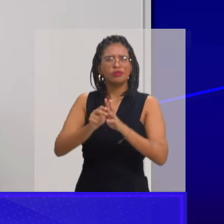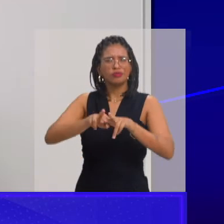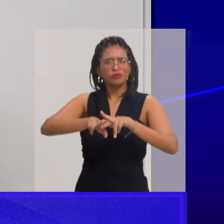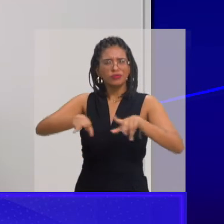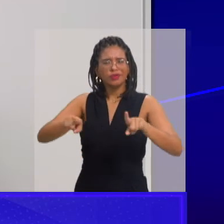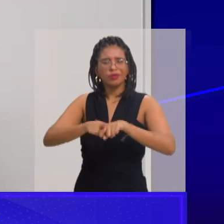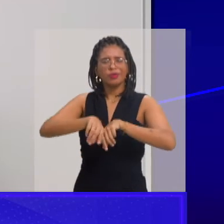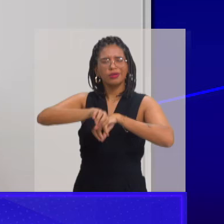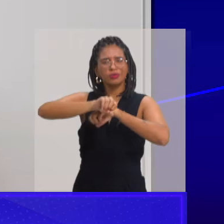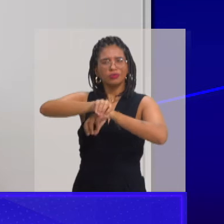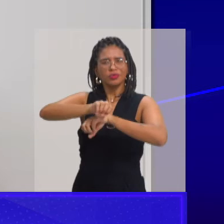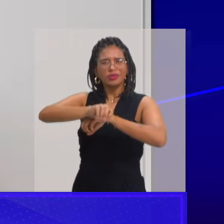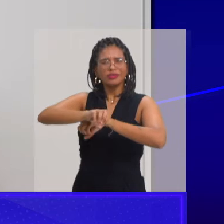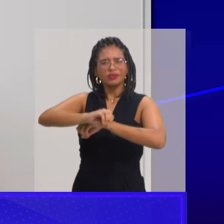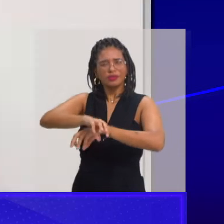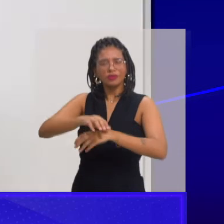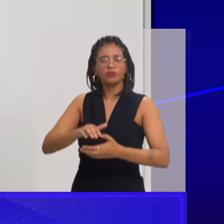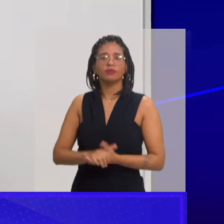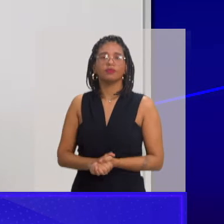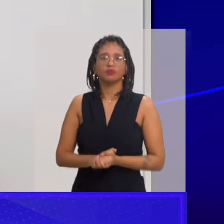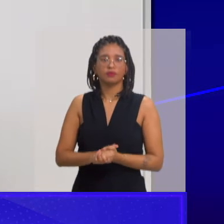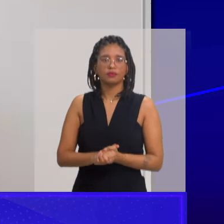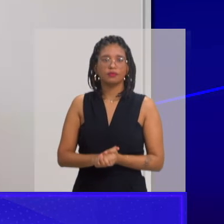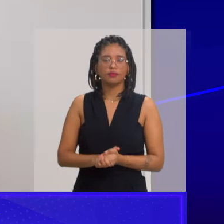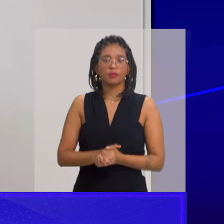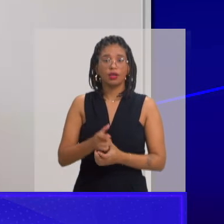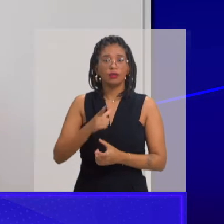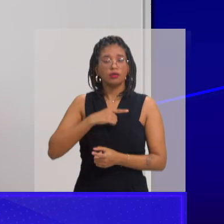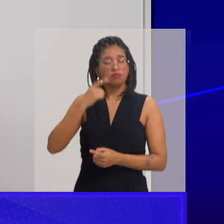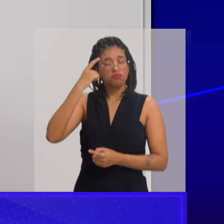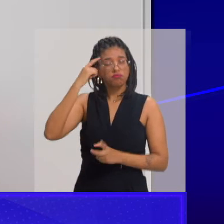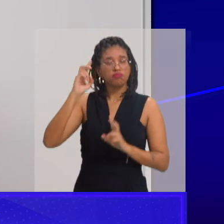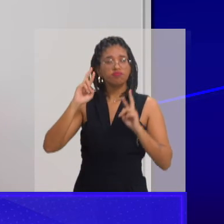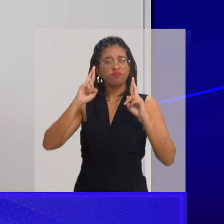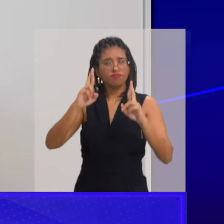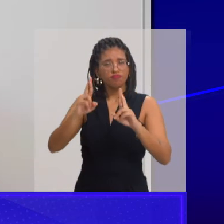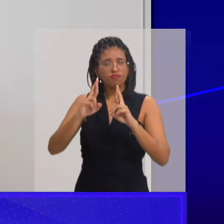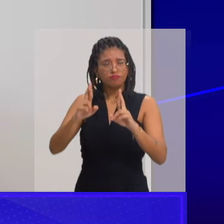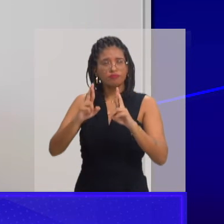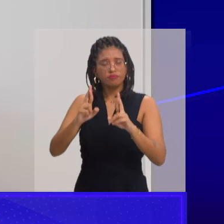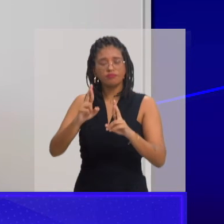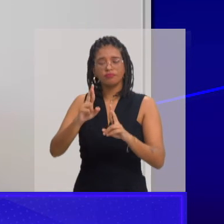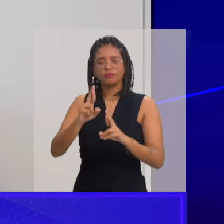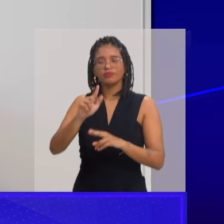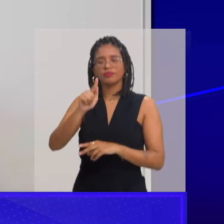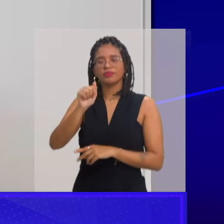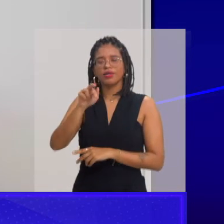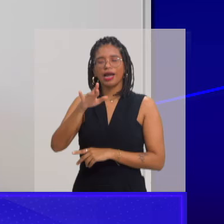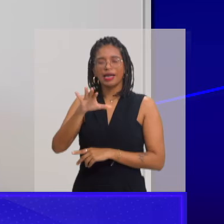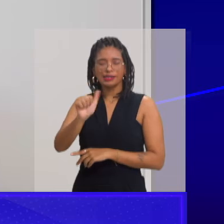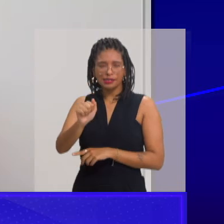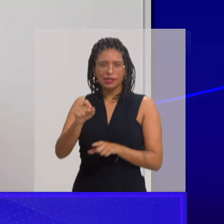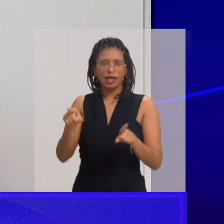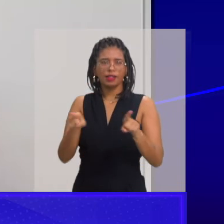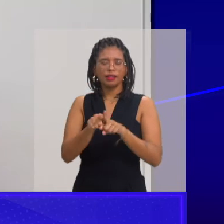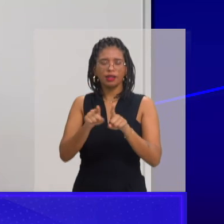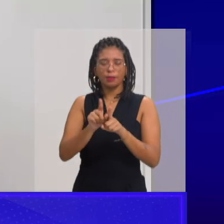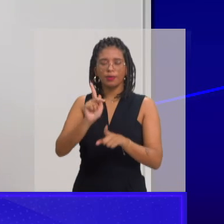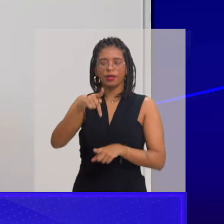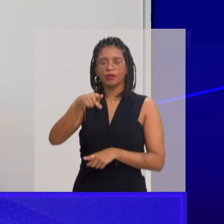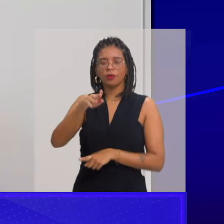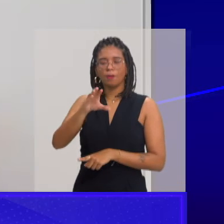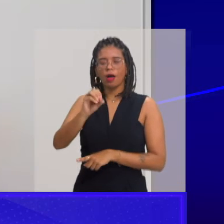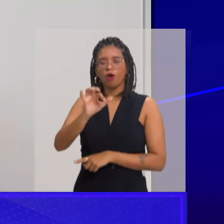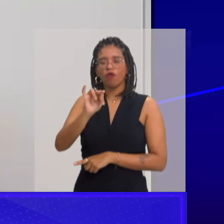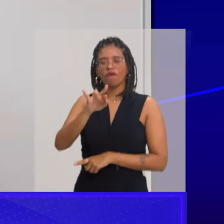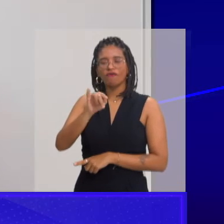arte, de educação itinerante. Uma coisa bem esperançar, né? Tanto de Esperança Garcia quanto